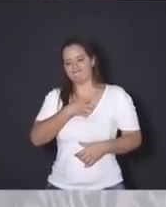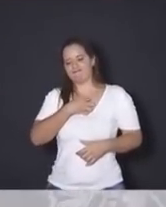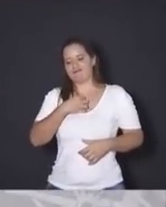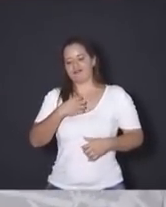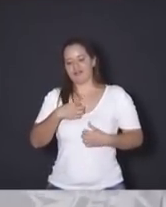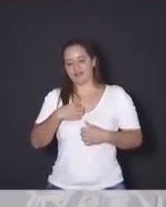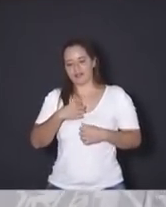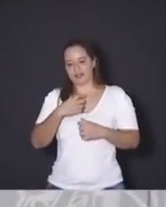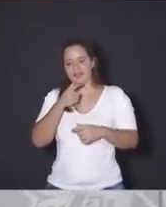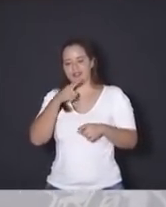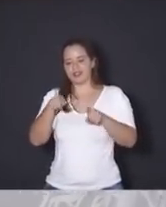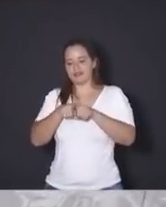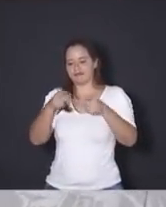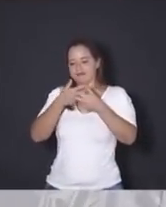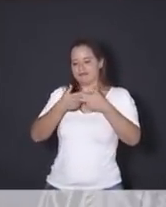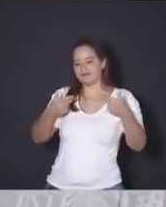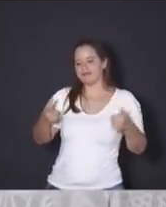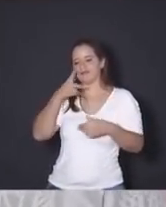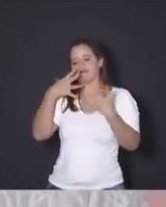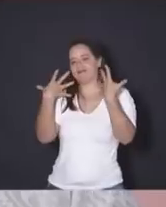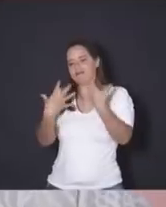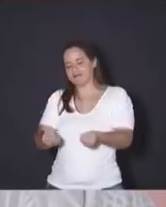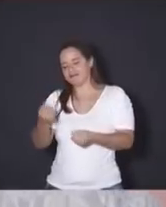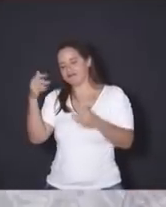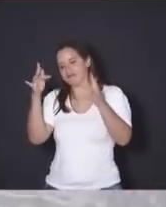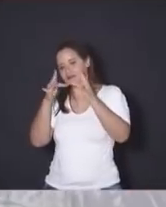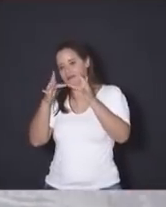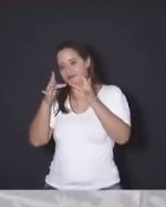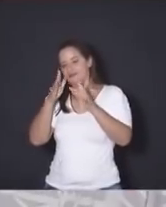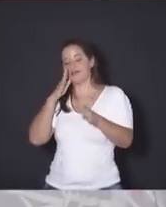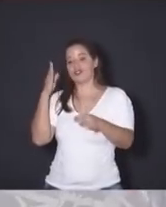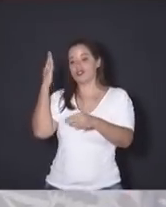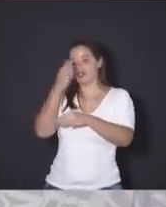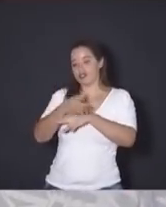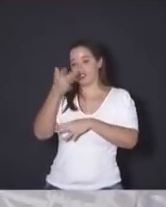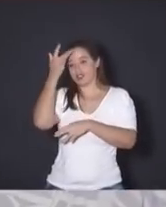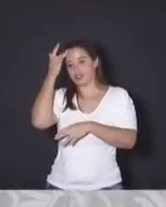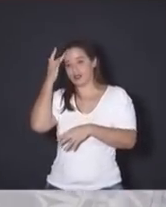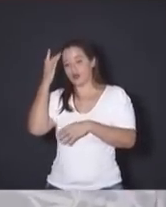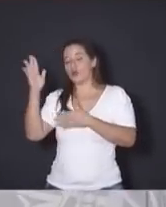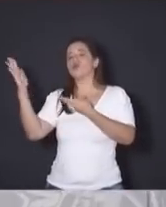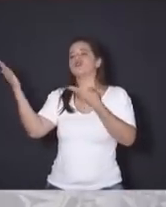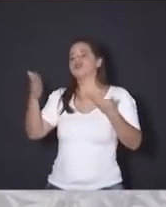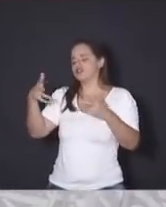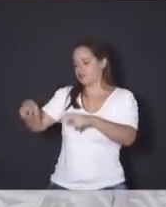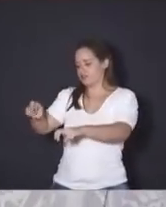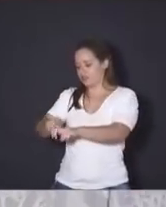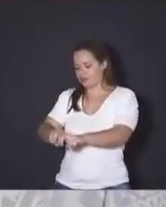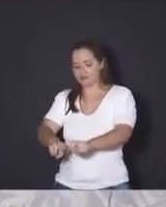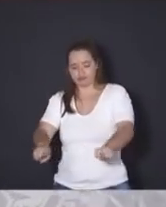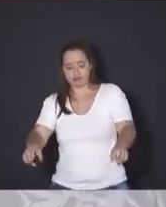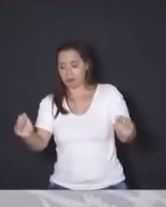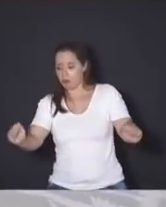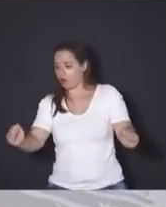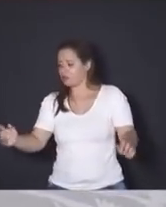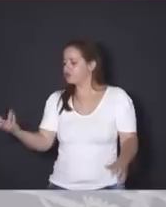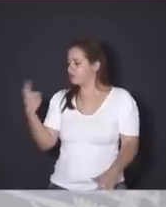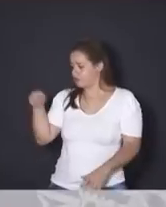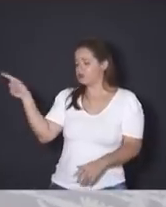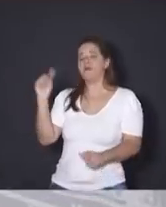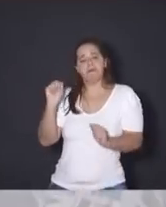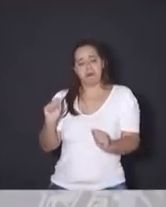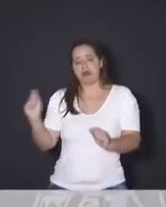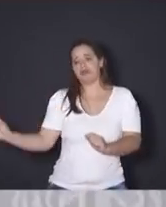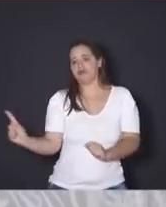elementos que lhe permite você fazer um contato direto com o outro quando o outro e convida a sentar no chão você senta que não tem problema nenhum